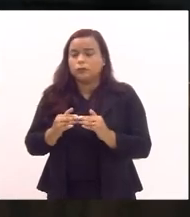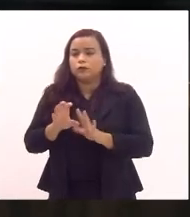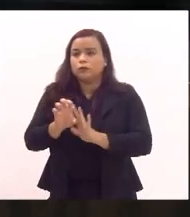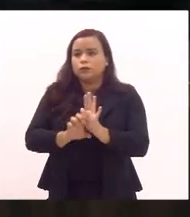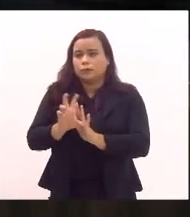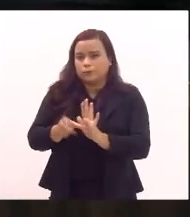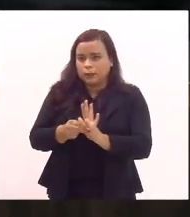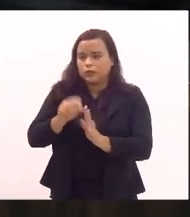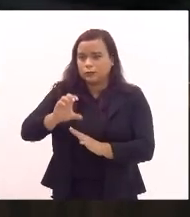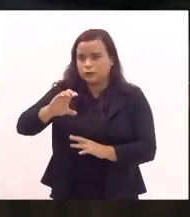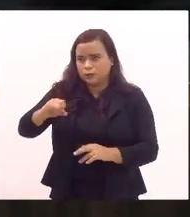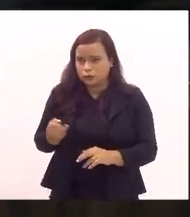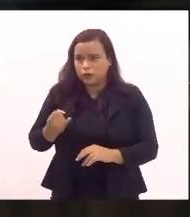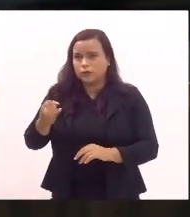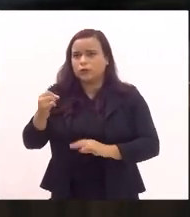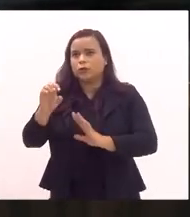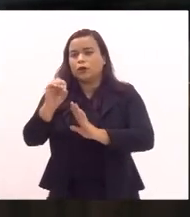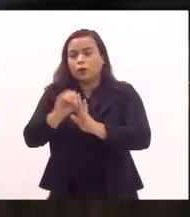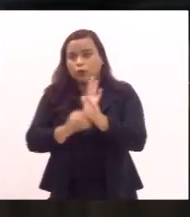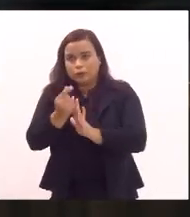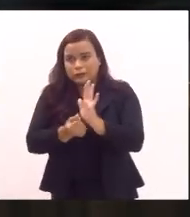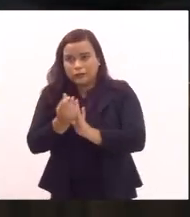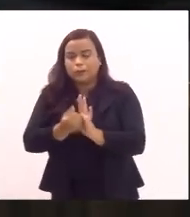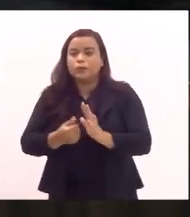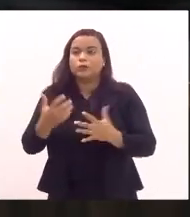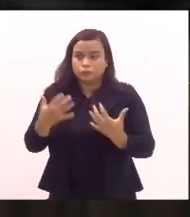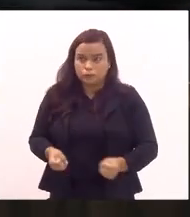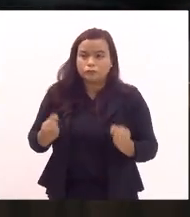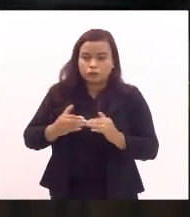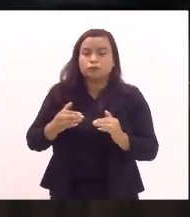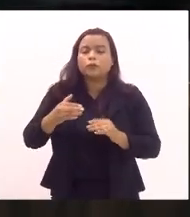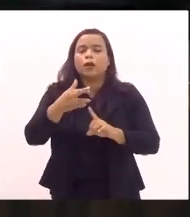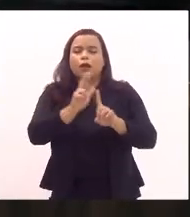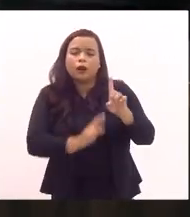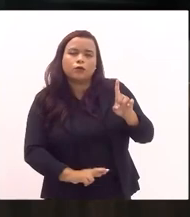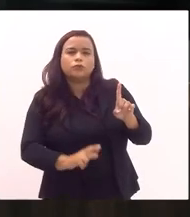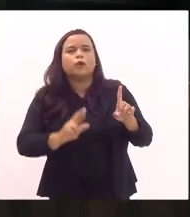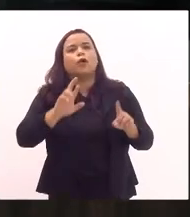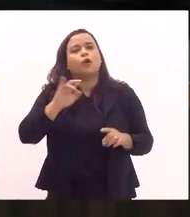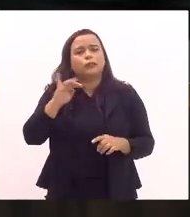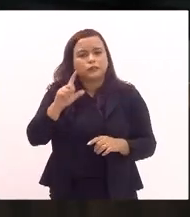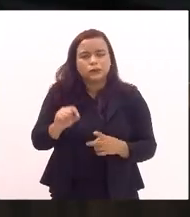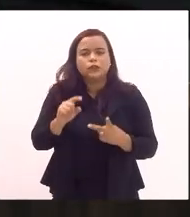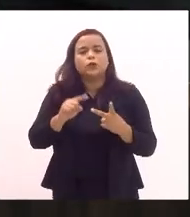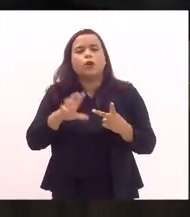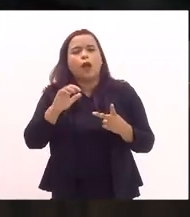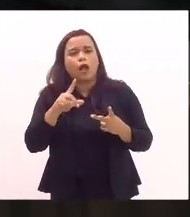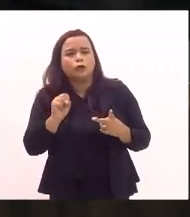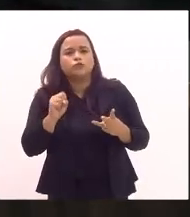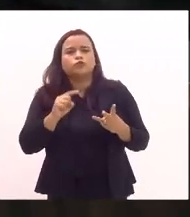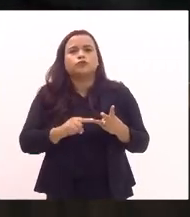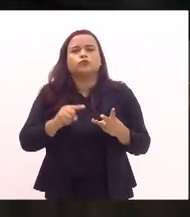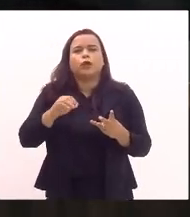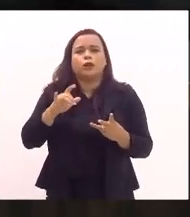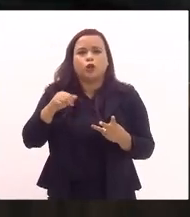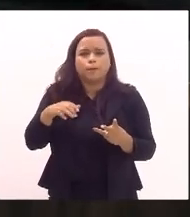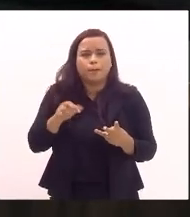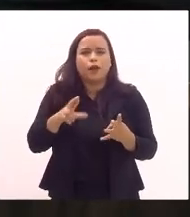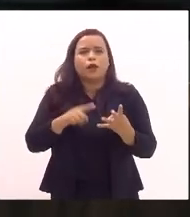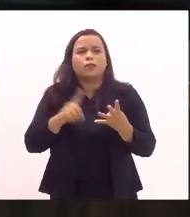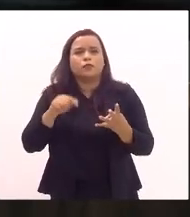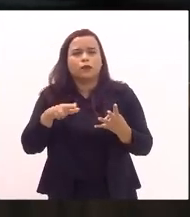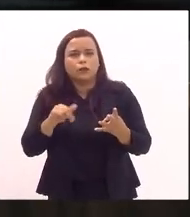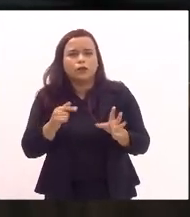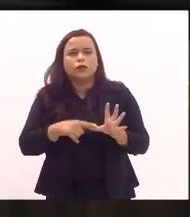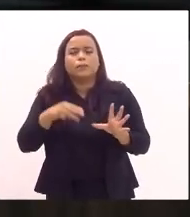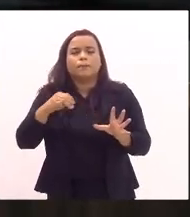ccj de orçamento favorável relatores deputados Rodrigo Amorim Carlos de mim que ele é o marcou ele Dani Monteiro Rodrigo Amorim Martha